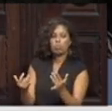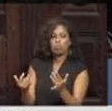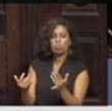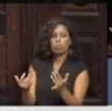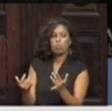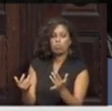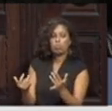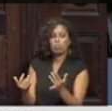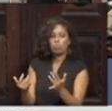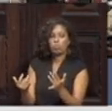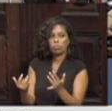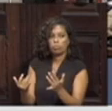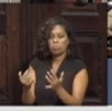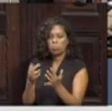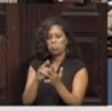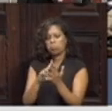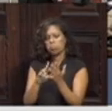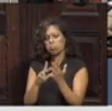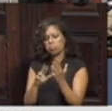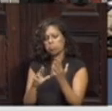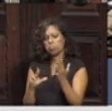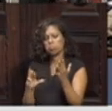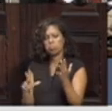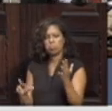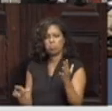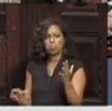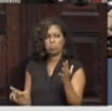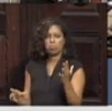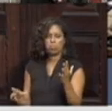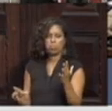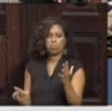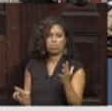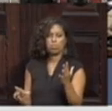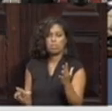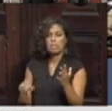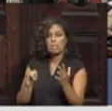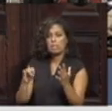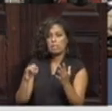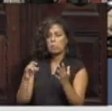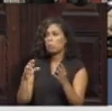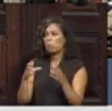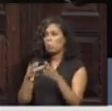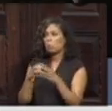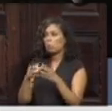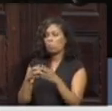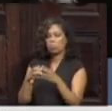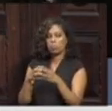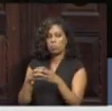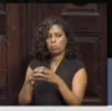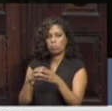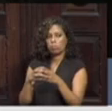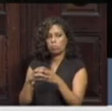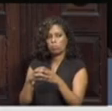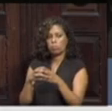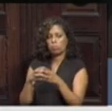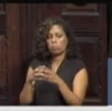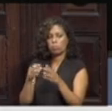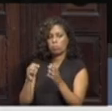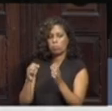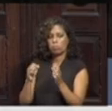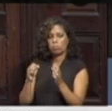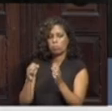FGV, da OAB, preparar um projeto, ouvindo todas as agências reguladoras, e nós votarmos